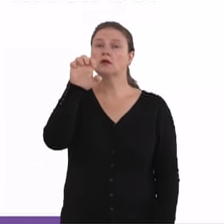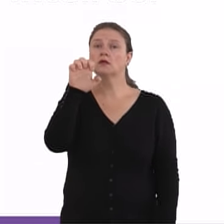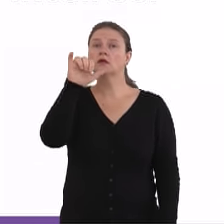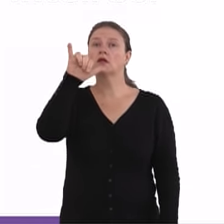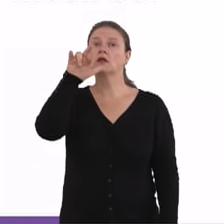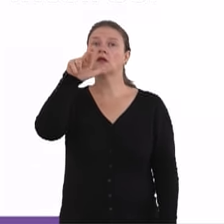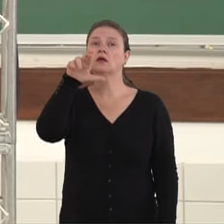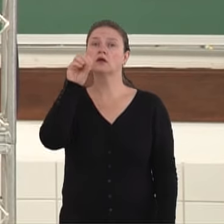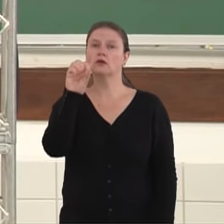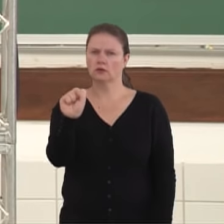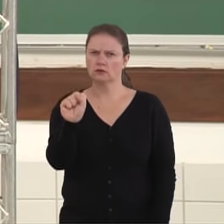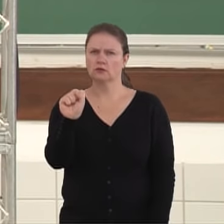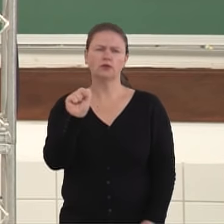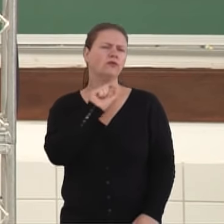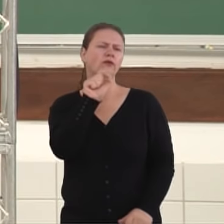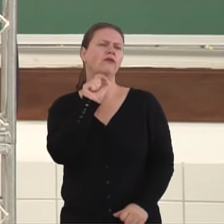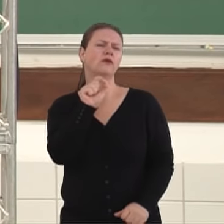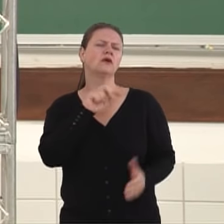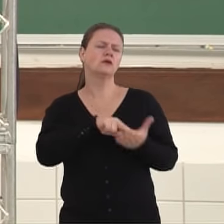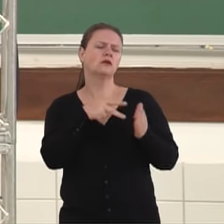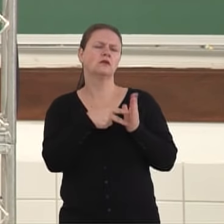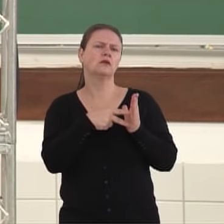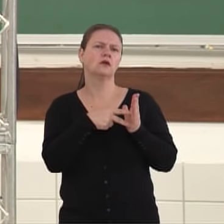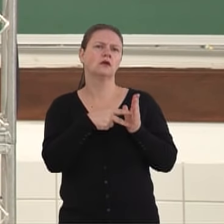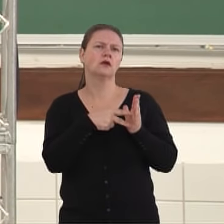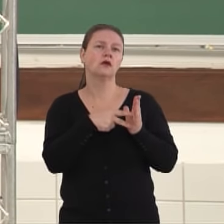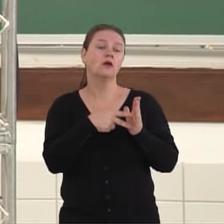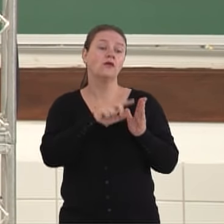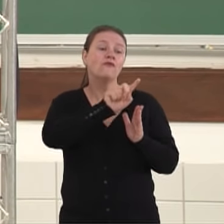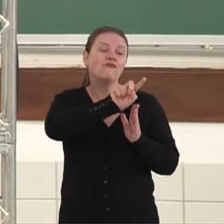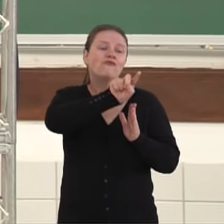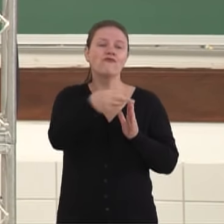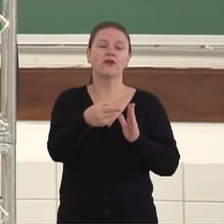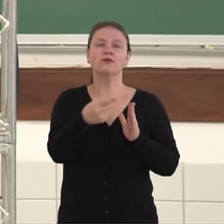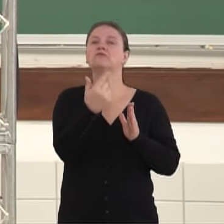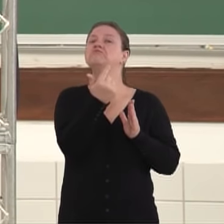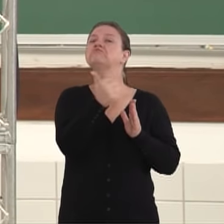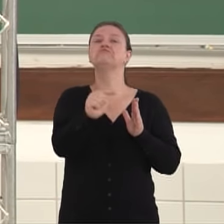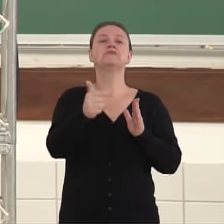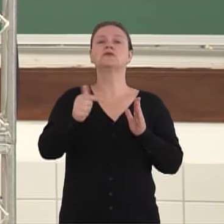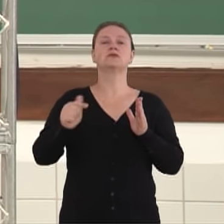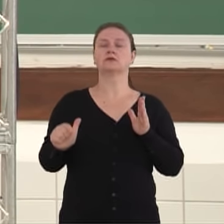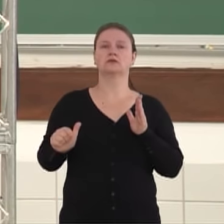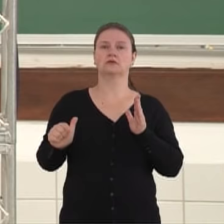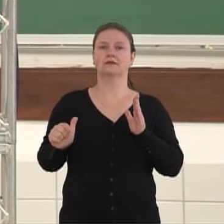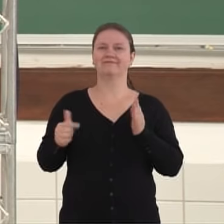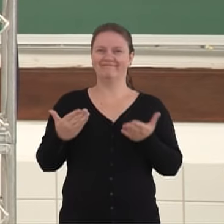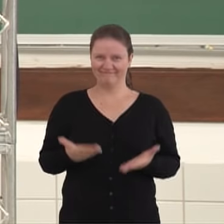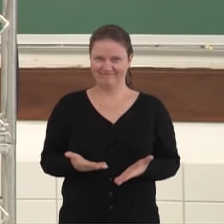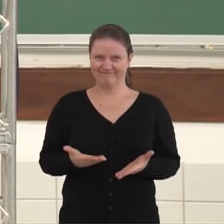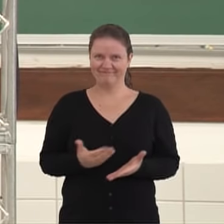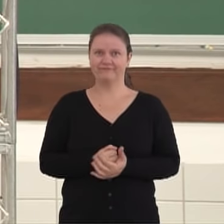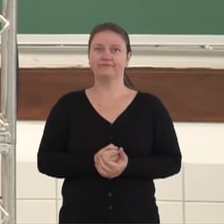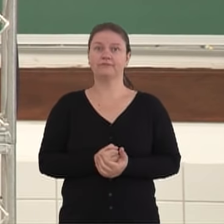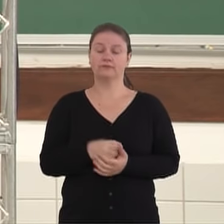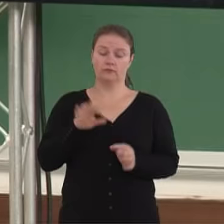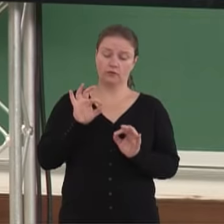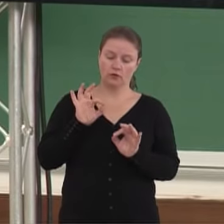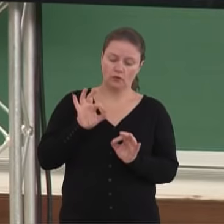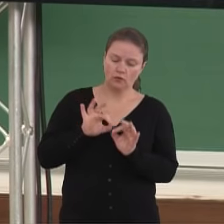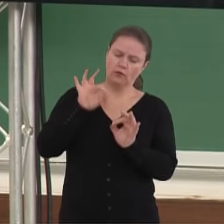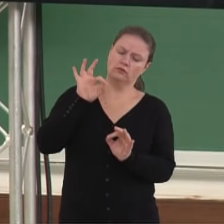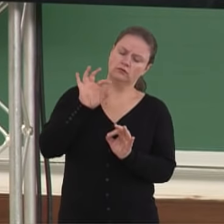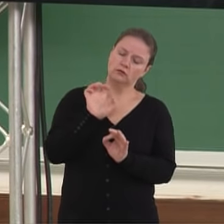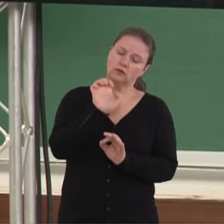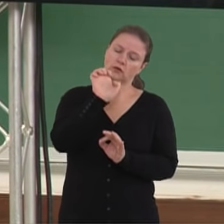inteiros, né? São aqueles que não têm vírgula, não estão na notação decimal. O ponto E